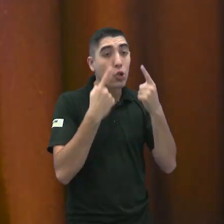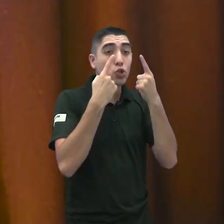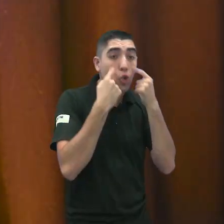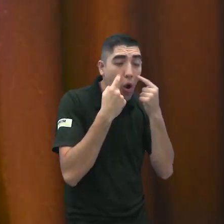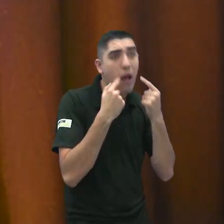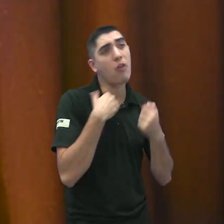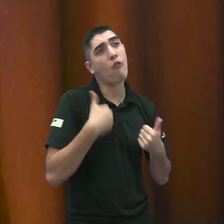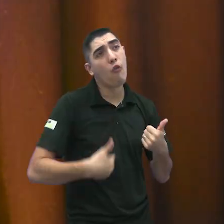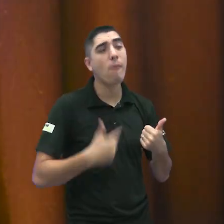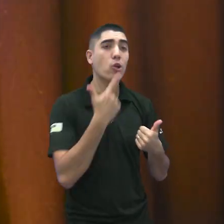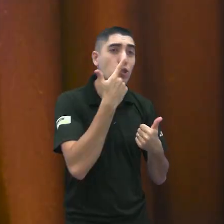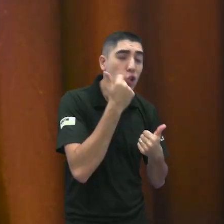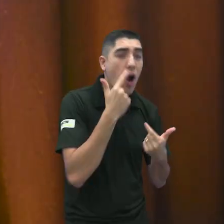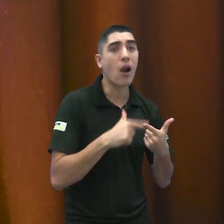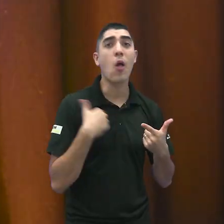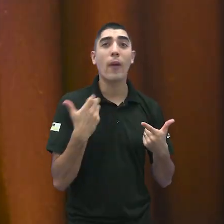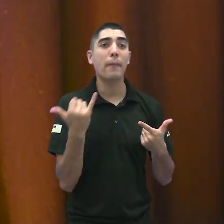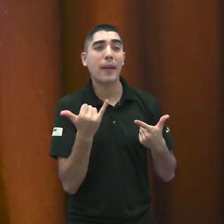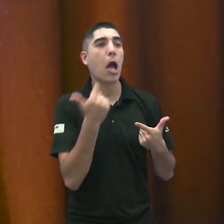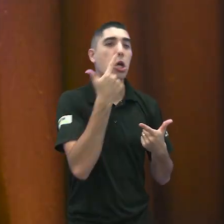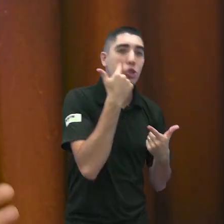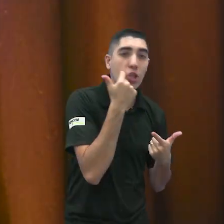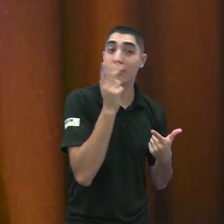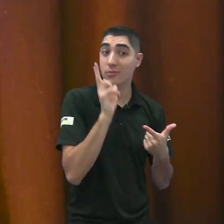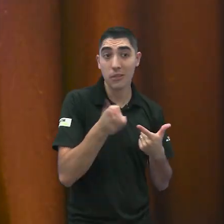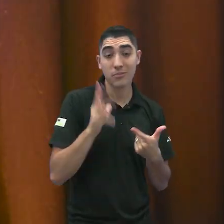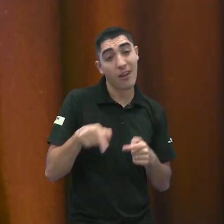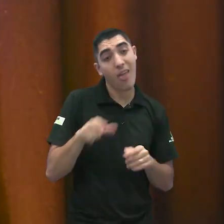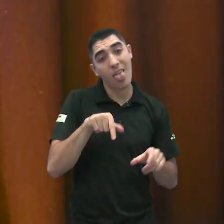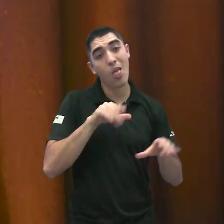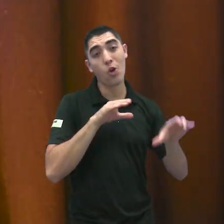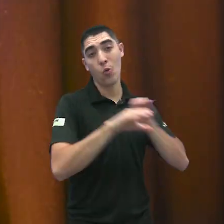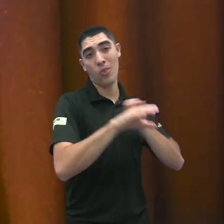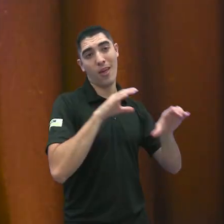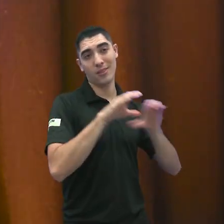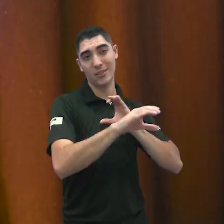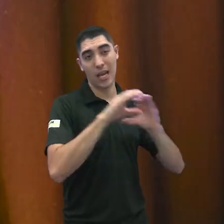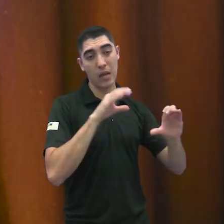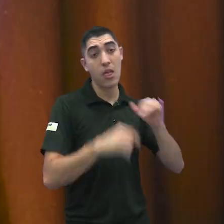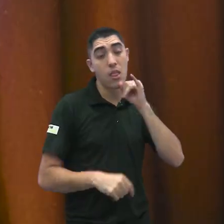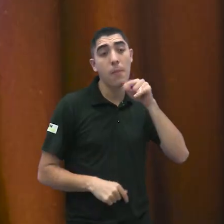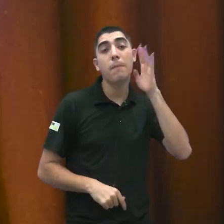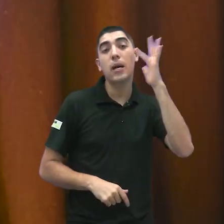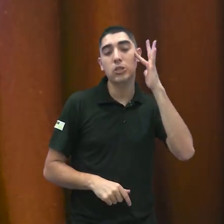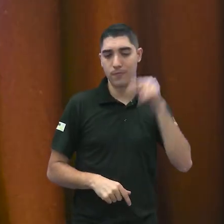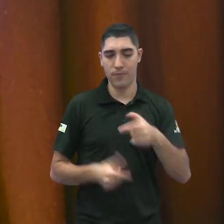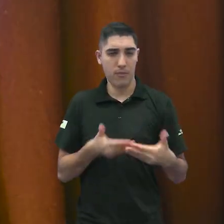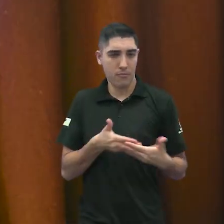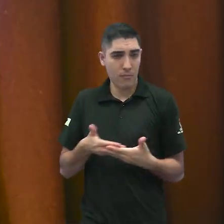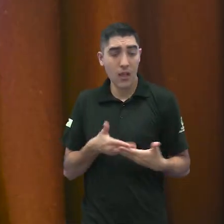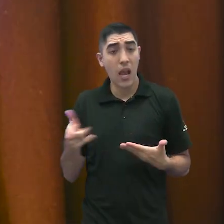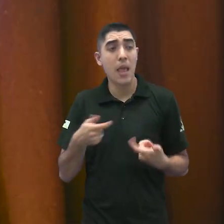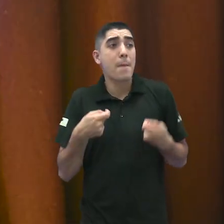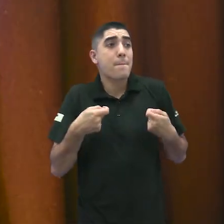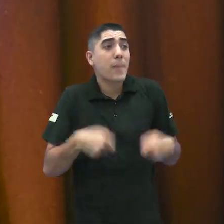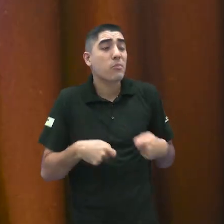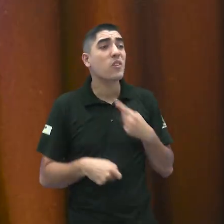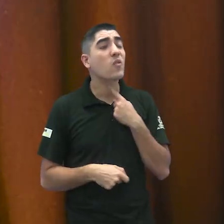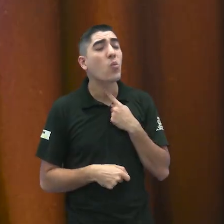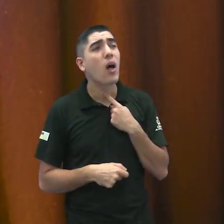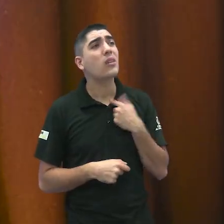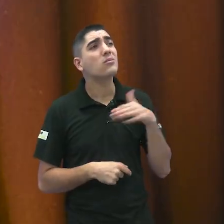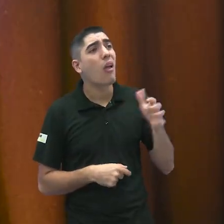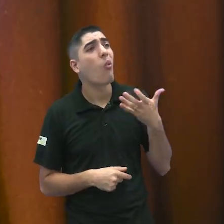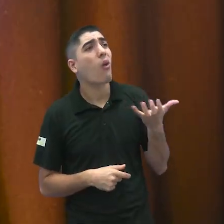que ela precisa ser cuidada. Então, o que acontece? Digamos que essa criança, ela está lá, tendo uma necessidade e que ela sente que não